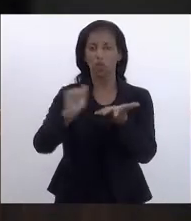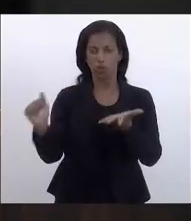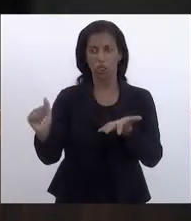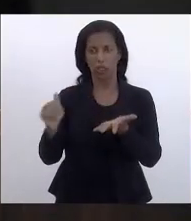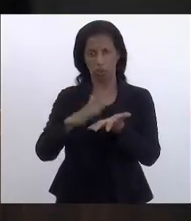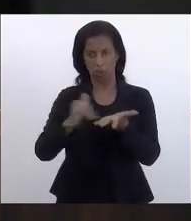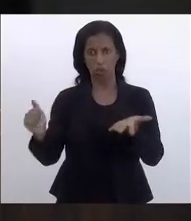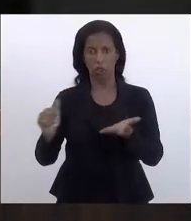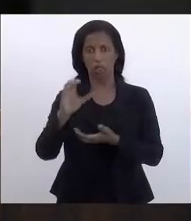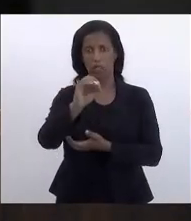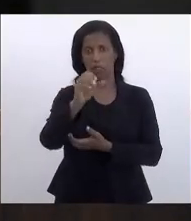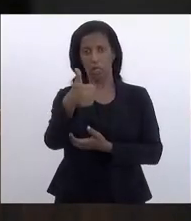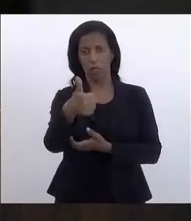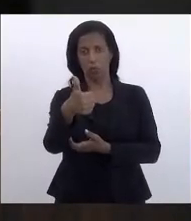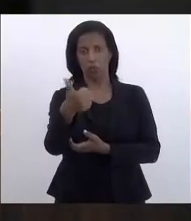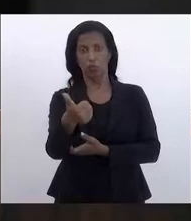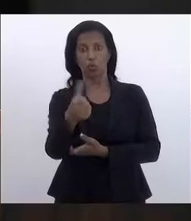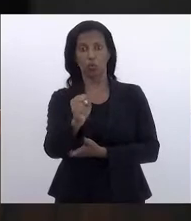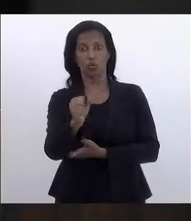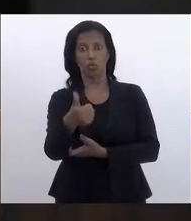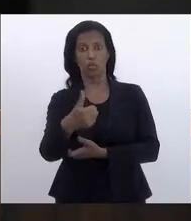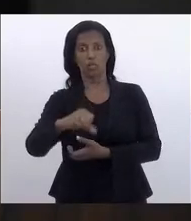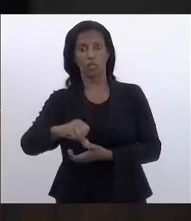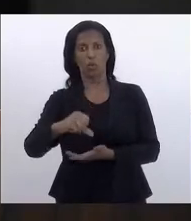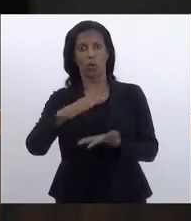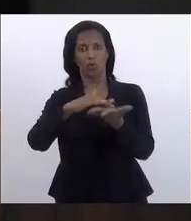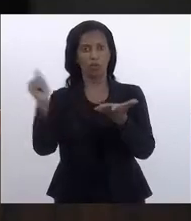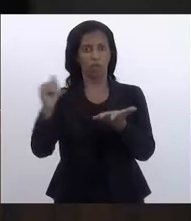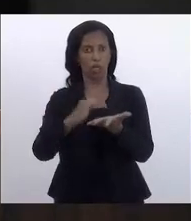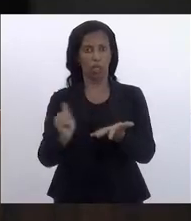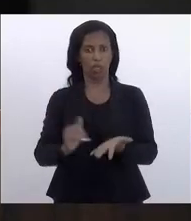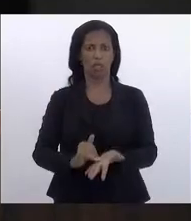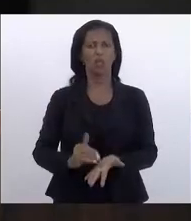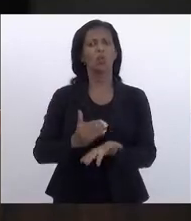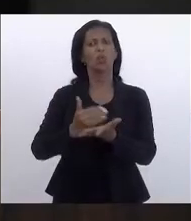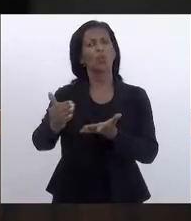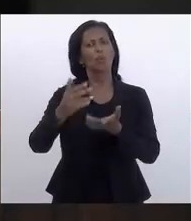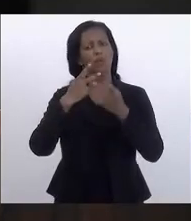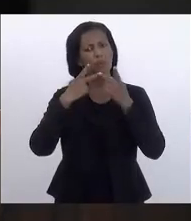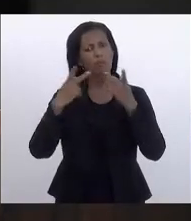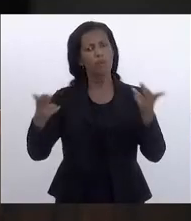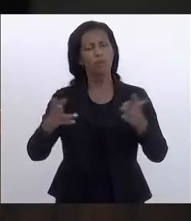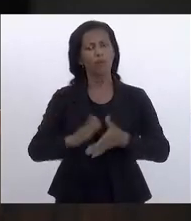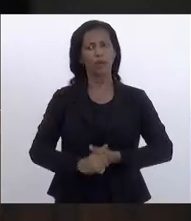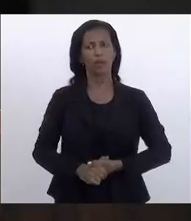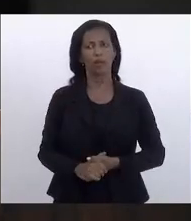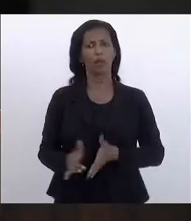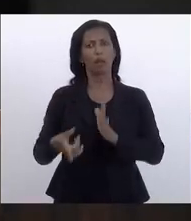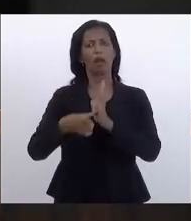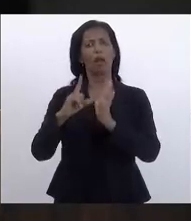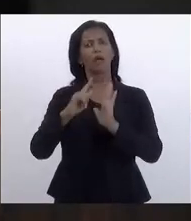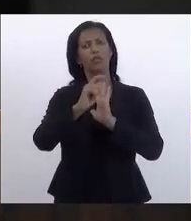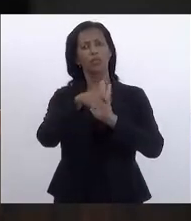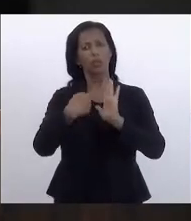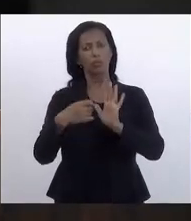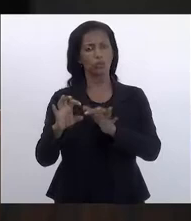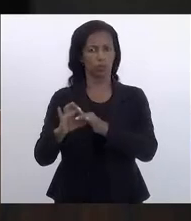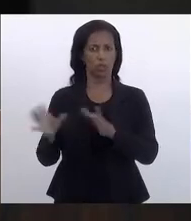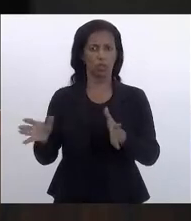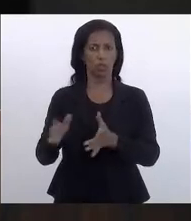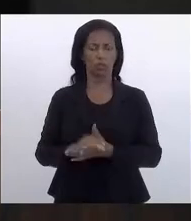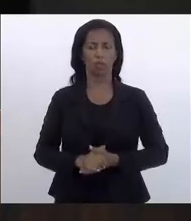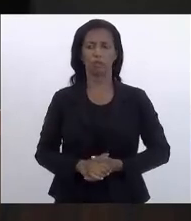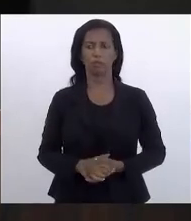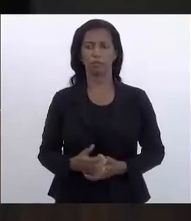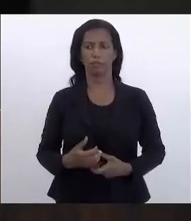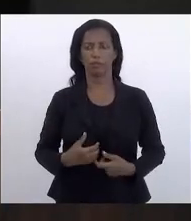retirei eu retirei o 0-1 18 e 19 eu remeti no início da minha fala antes de inclusive pegar autorização pedir autorização